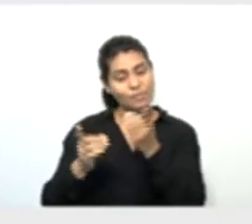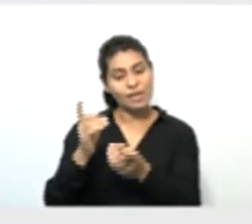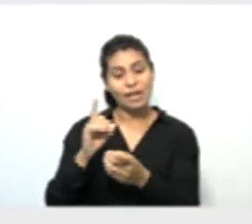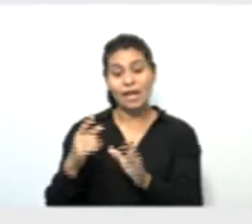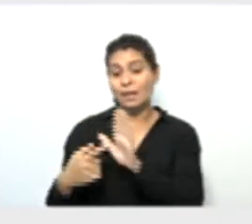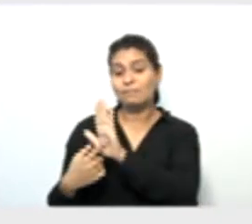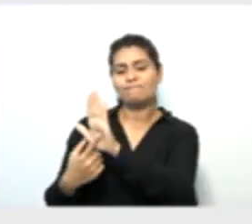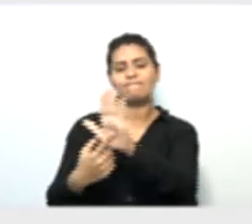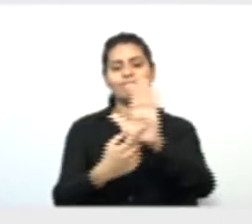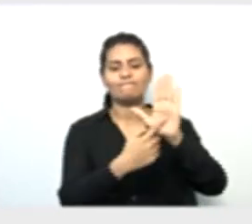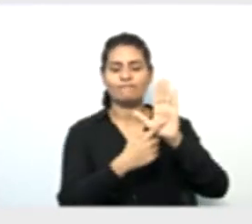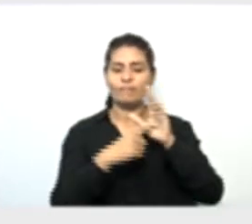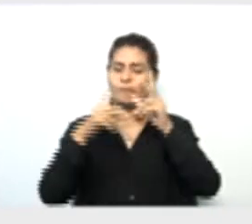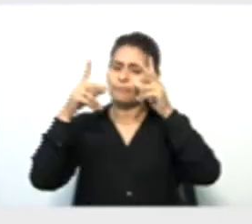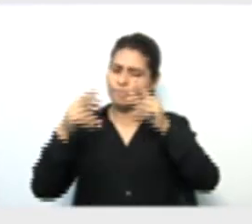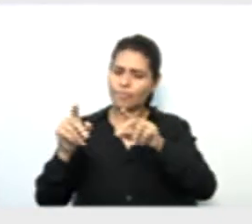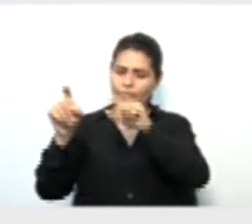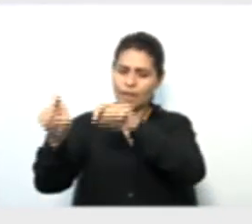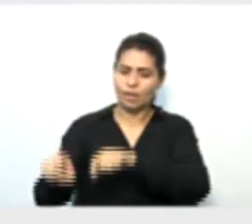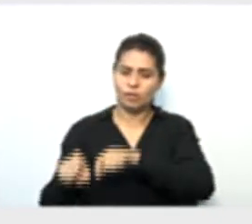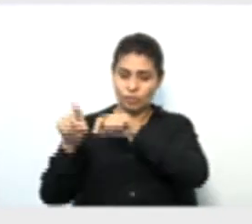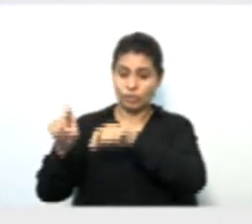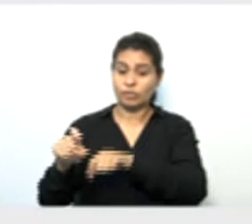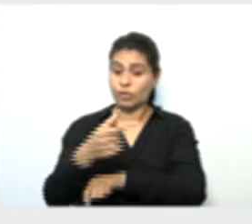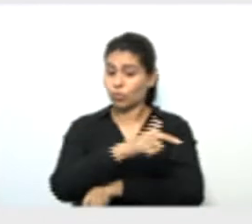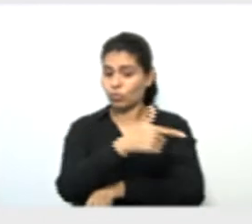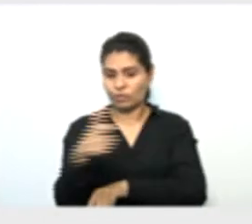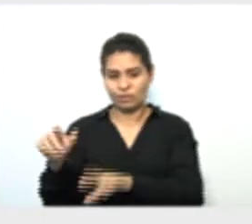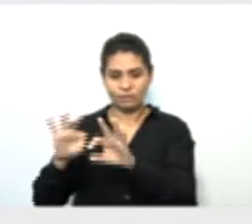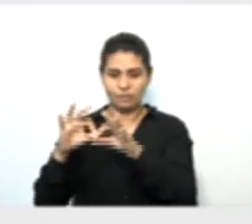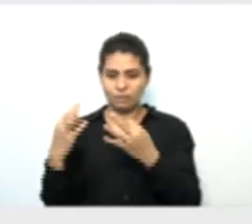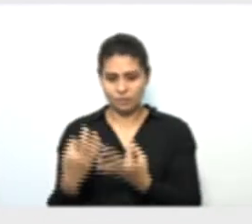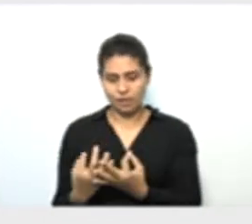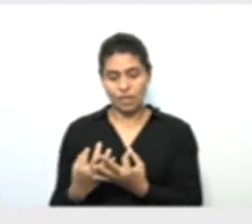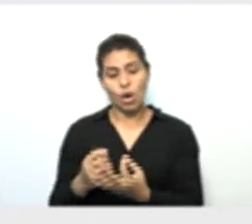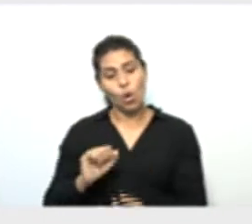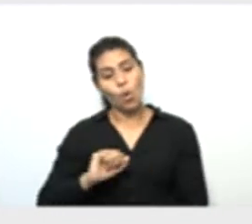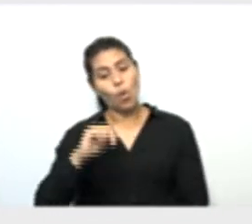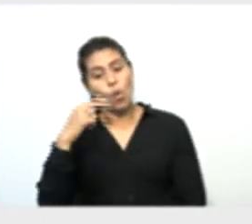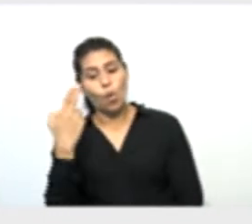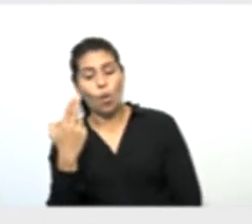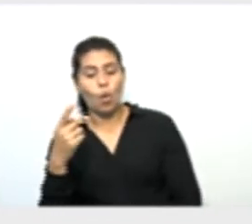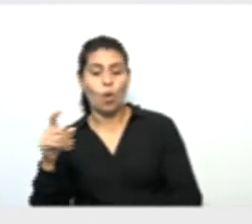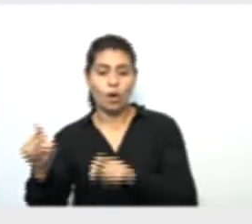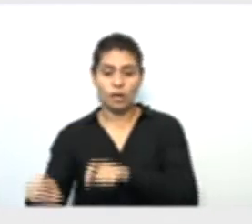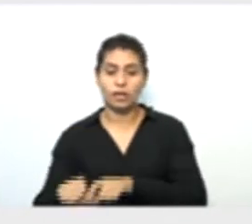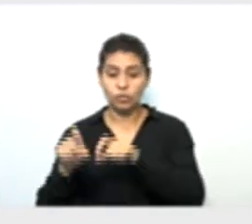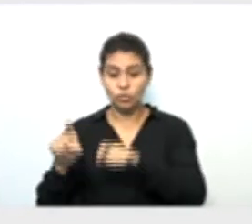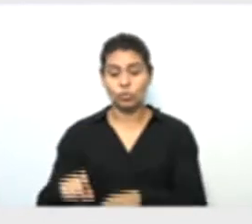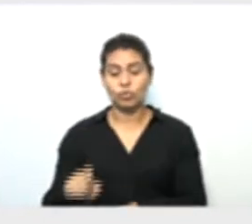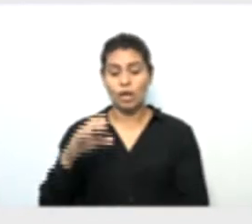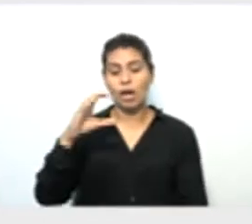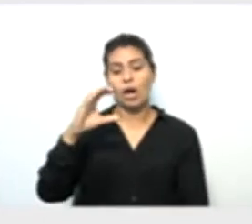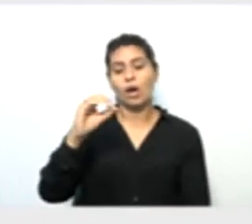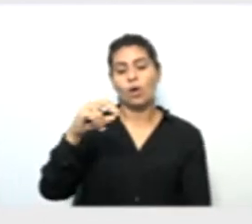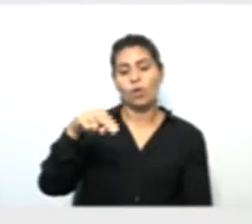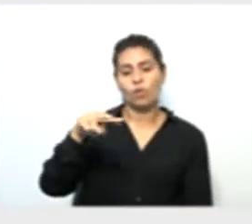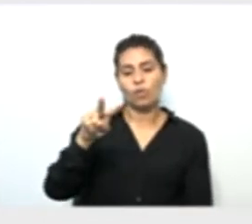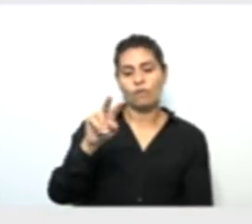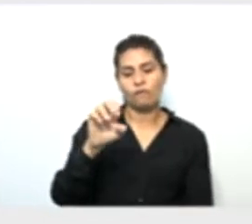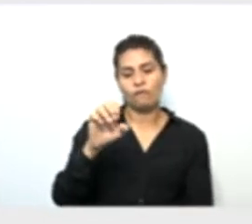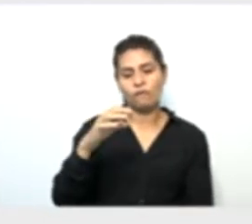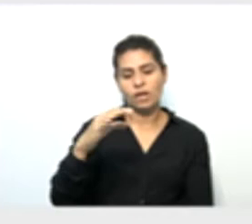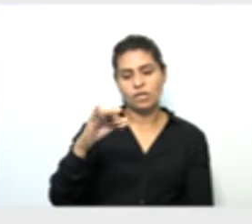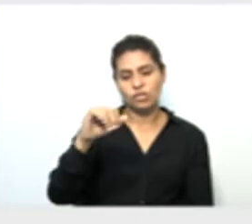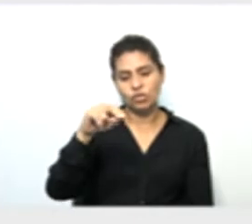em comparação à agricultura que a gente chama de não familiar, ou que nós podemos chamar também de agricultura convencional. Na agricultura familiar,